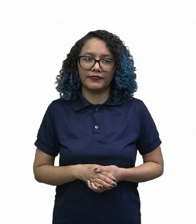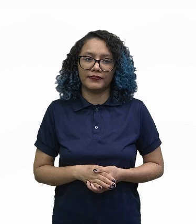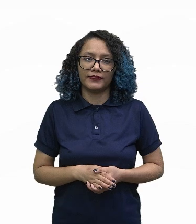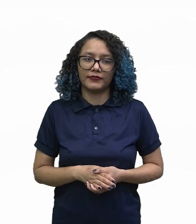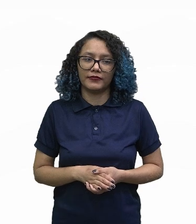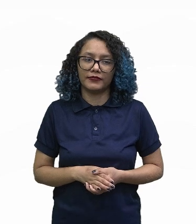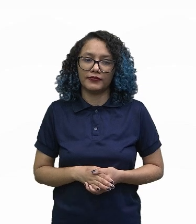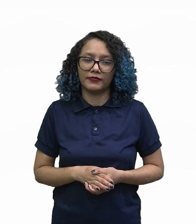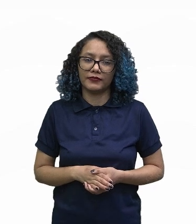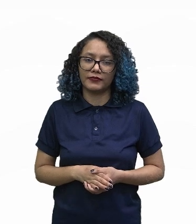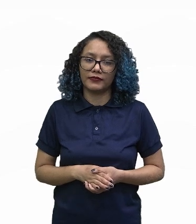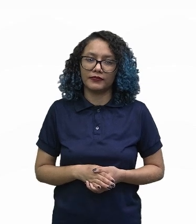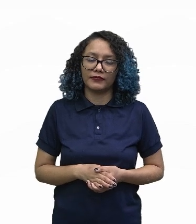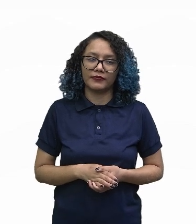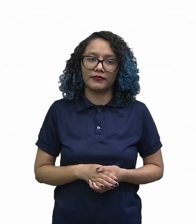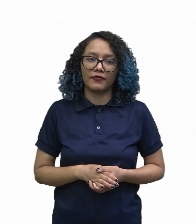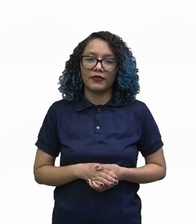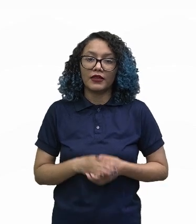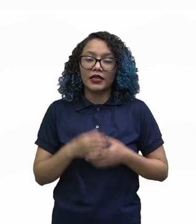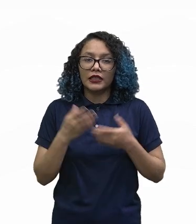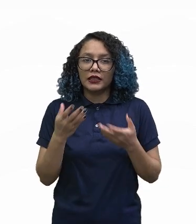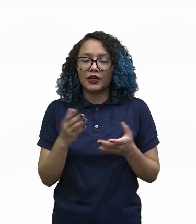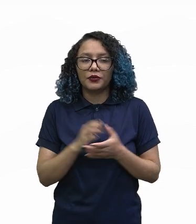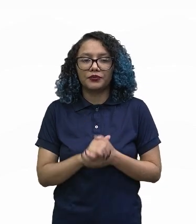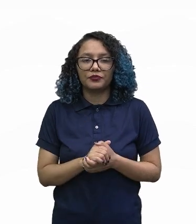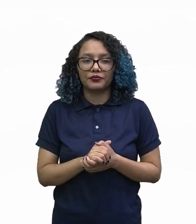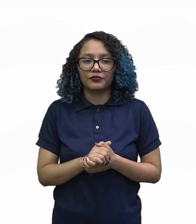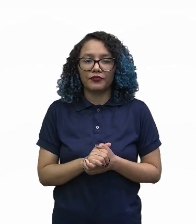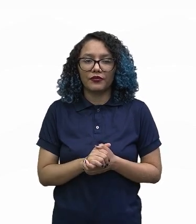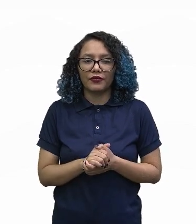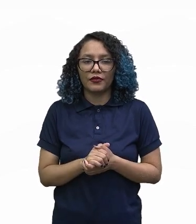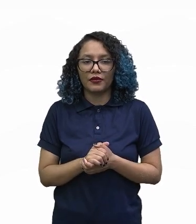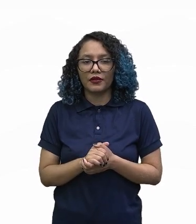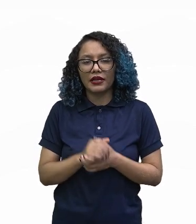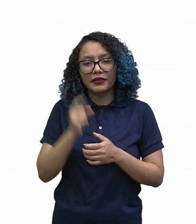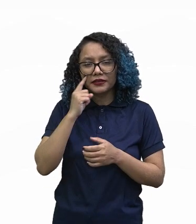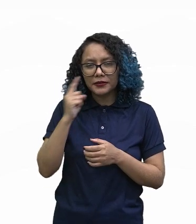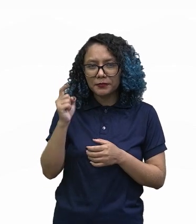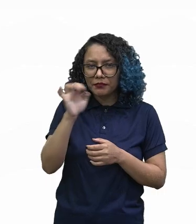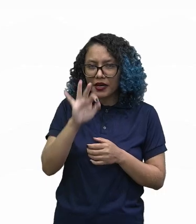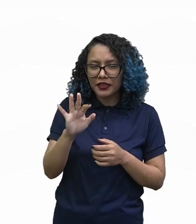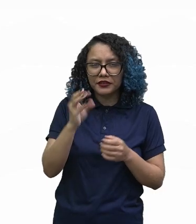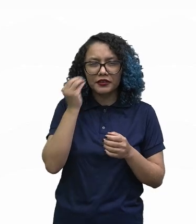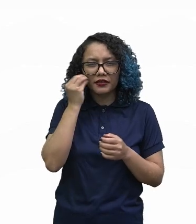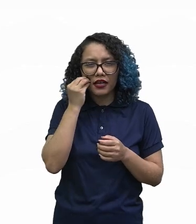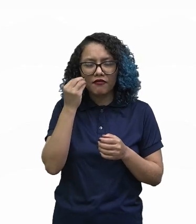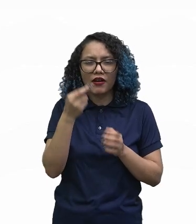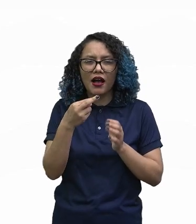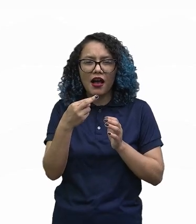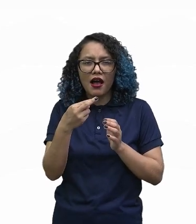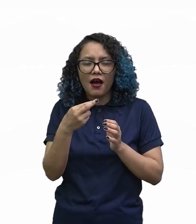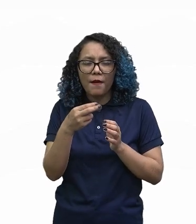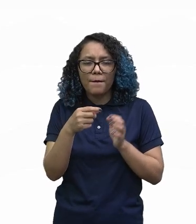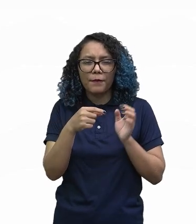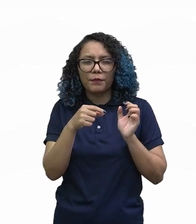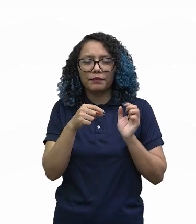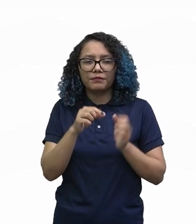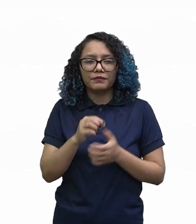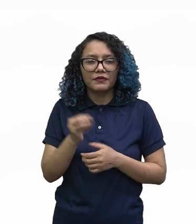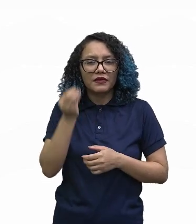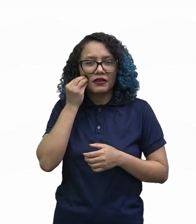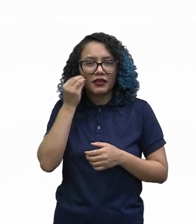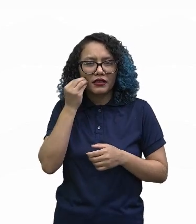eram justamente o quê? A tentativa de manipular e trazer a opinião pública em prol do